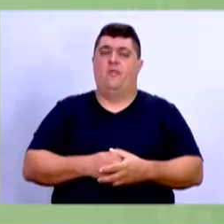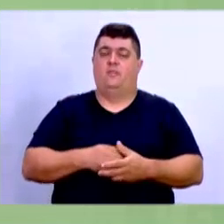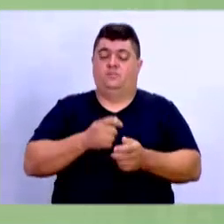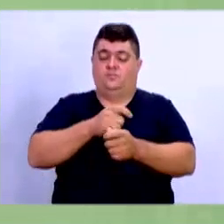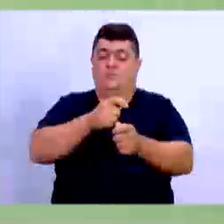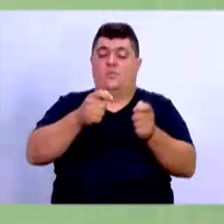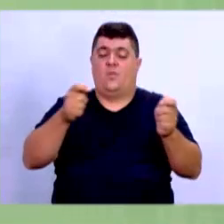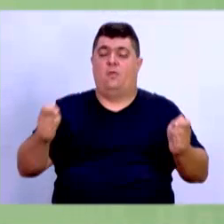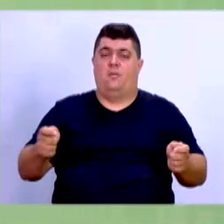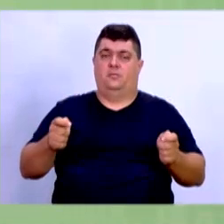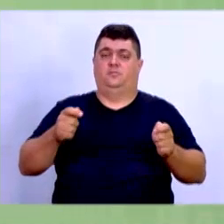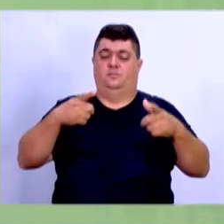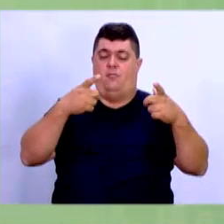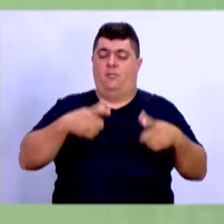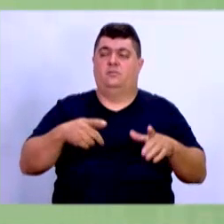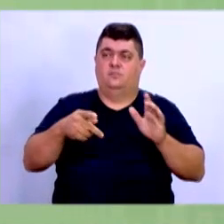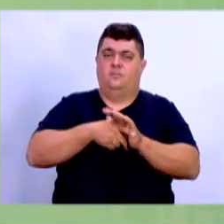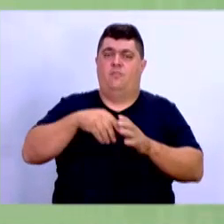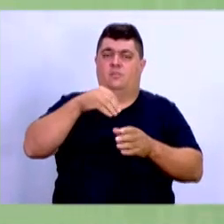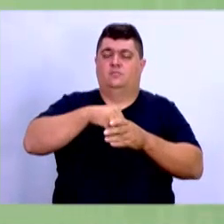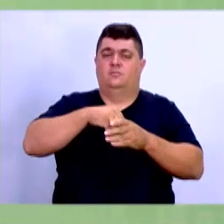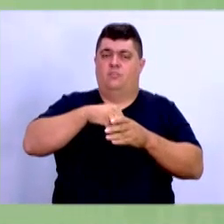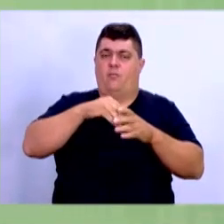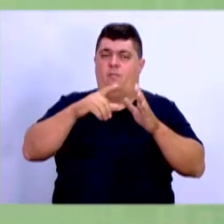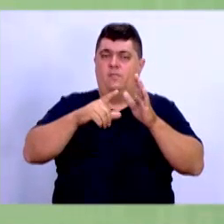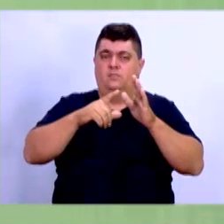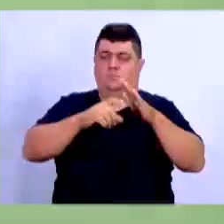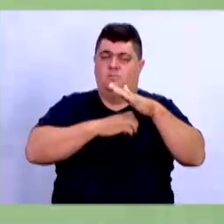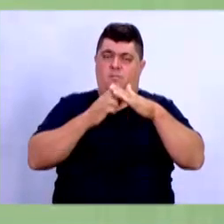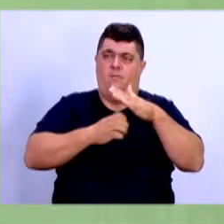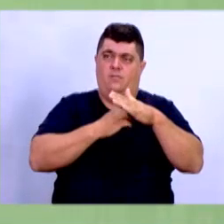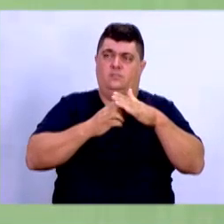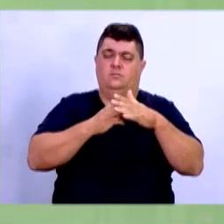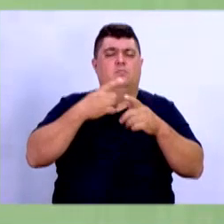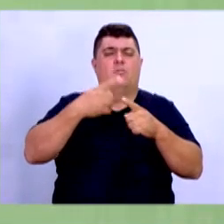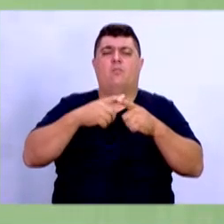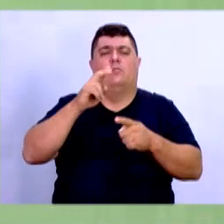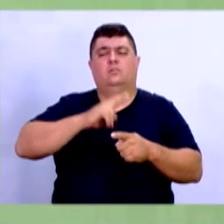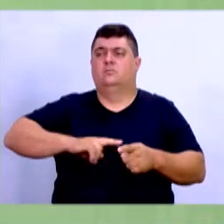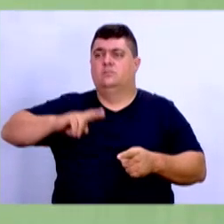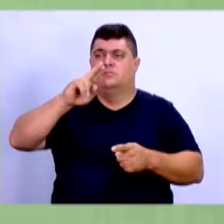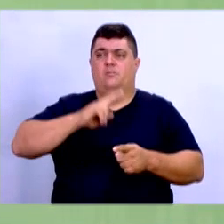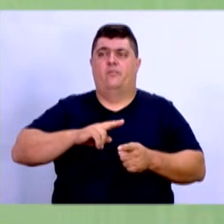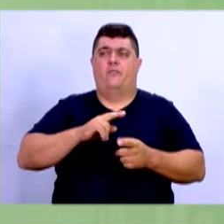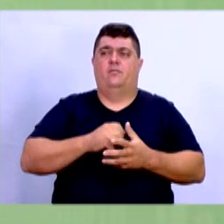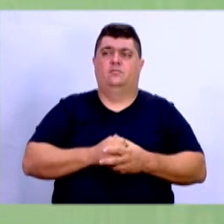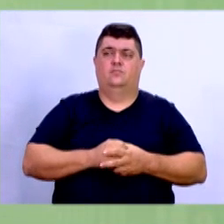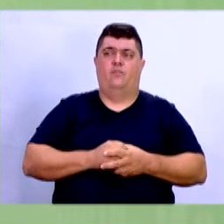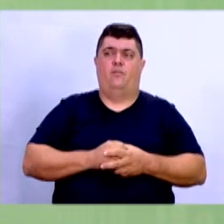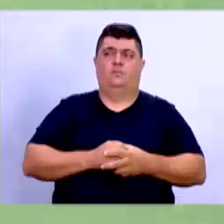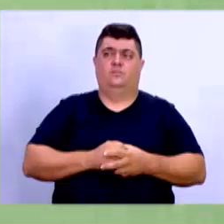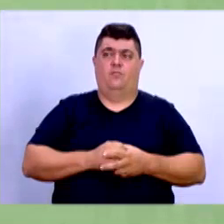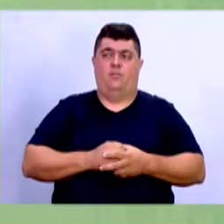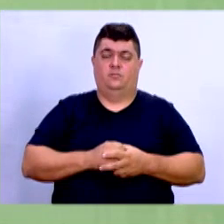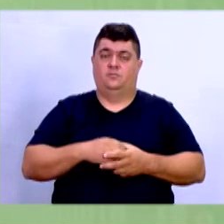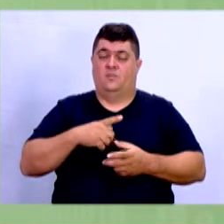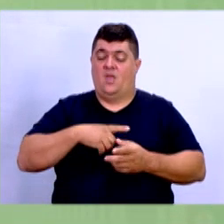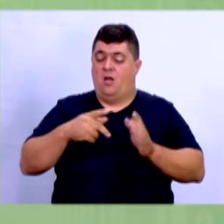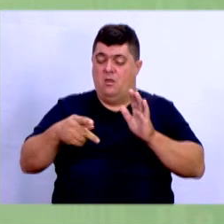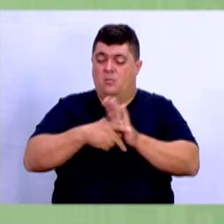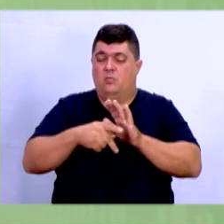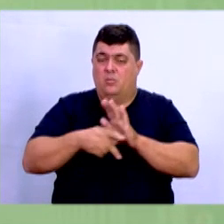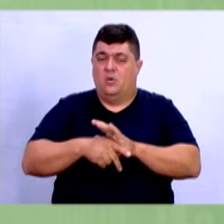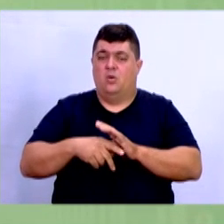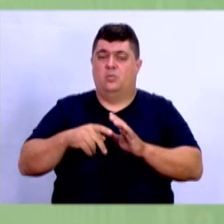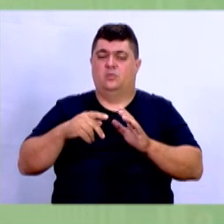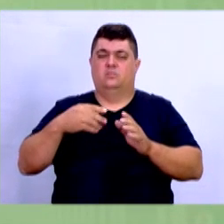pagar. O que é esse setor? Para que serve, A função dele, ele preocupa-se com as